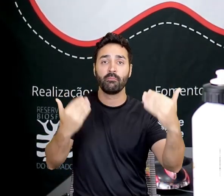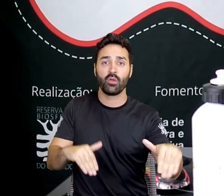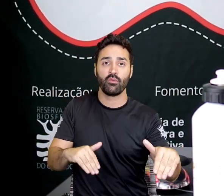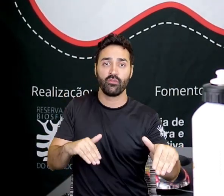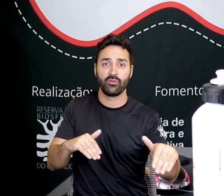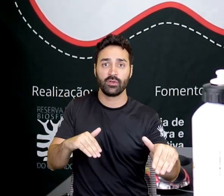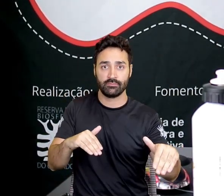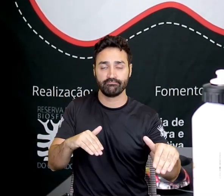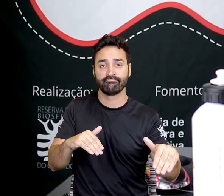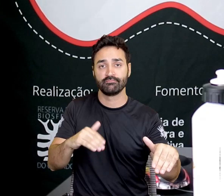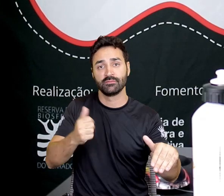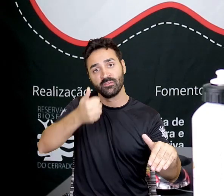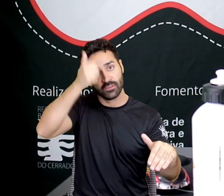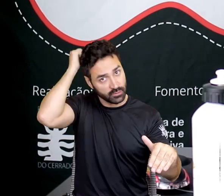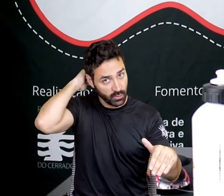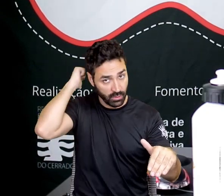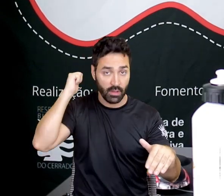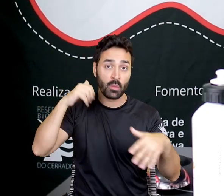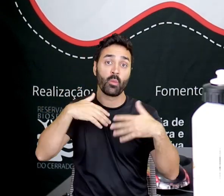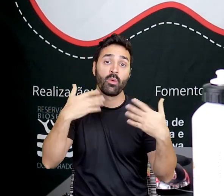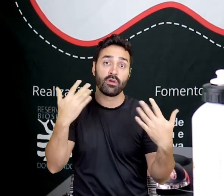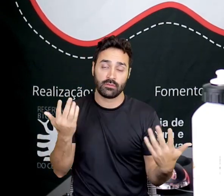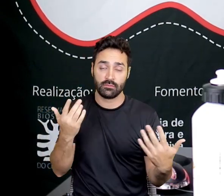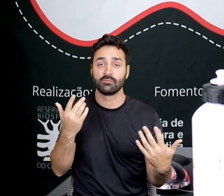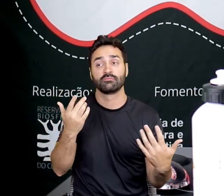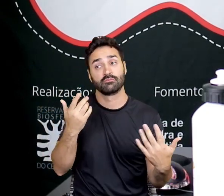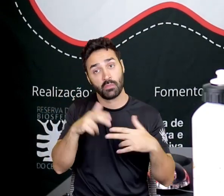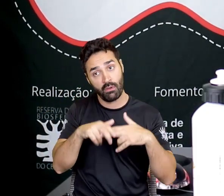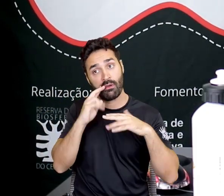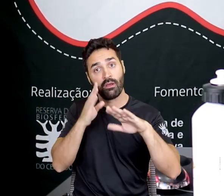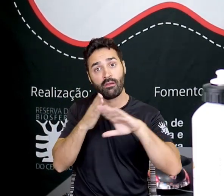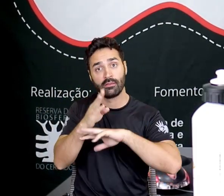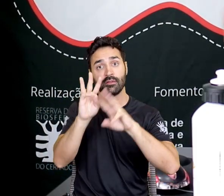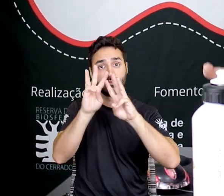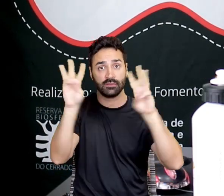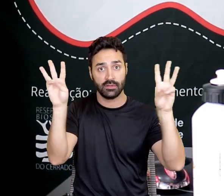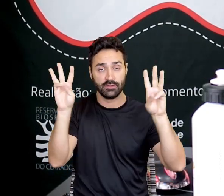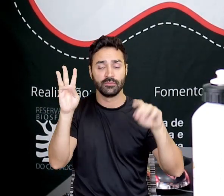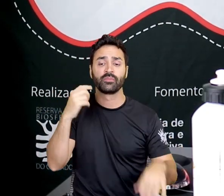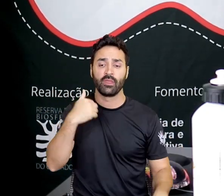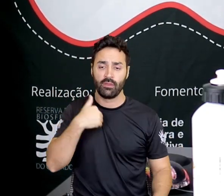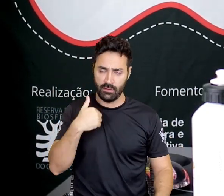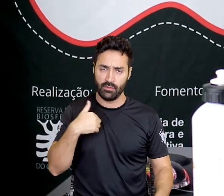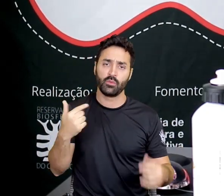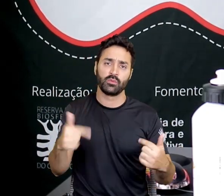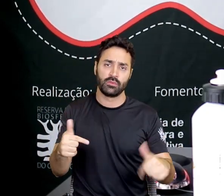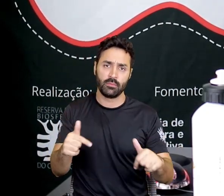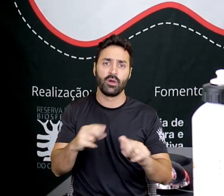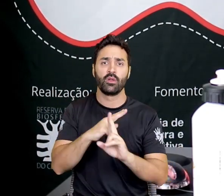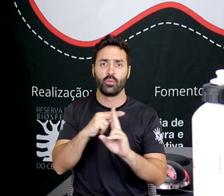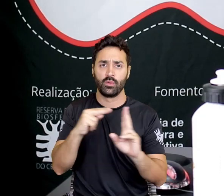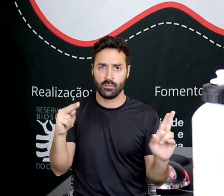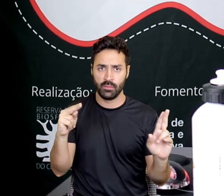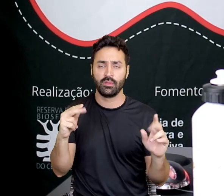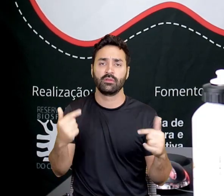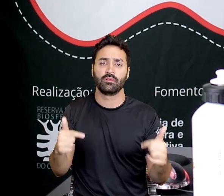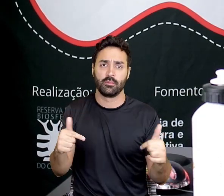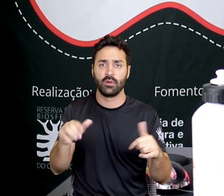ser disponibilizadas novas vagas. Como eu falei no início, eu sou da universidade, eu atuo nesse curso também,